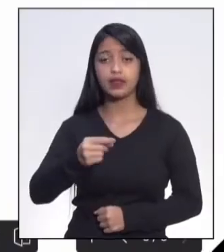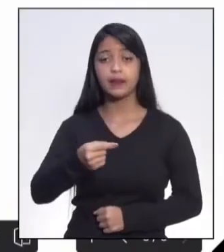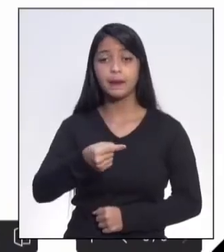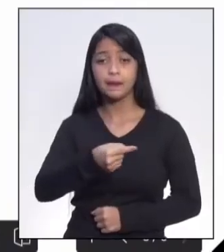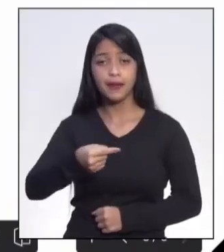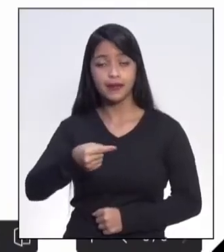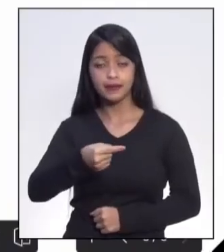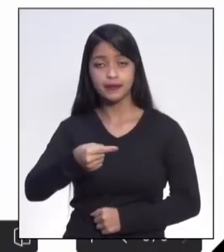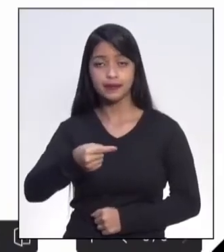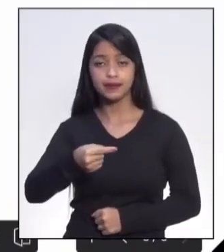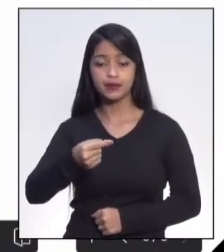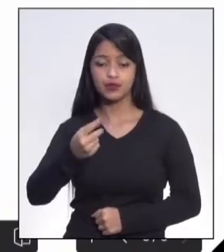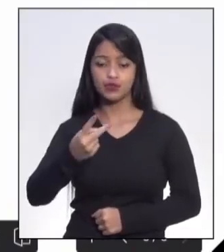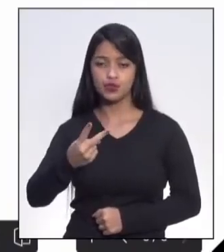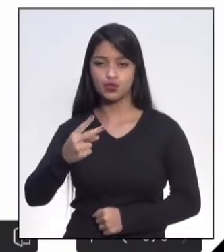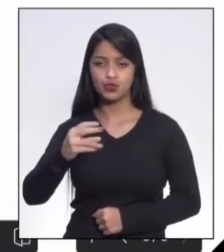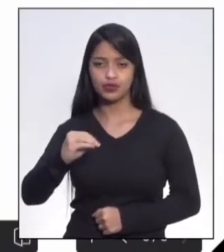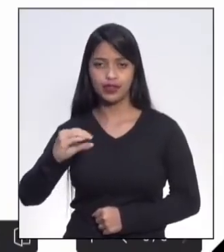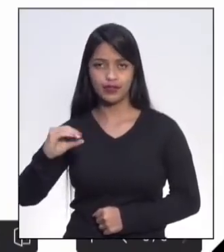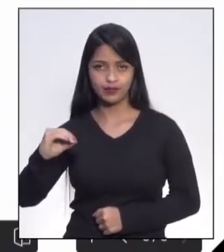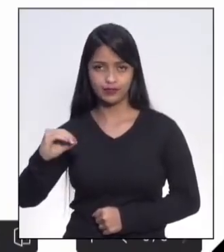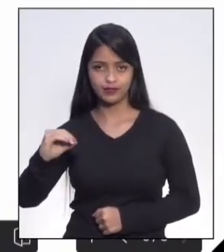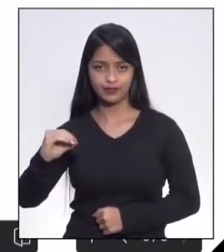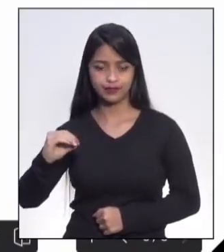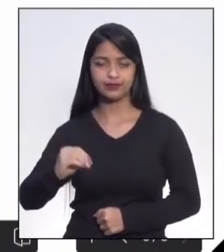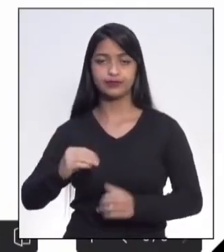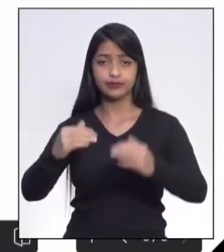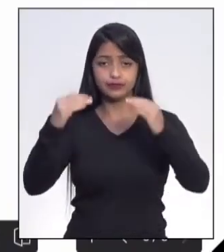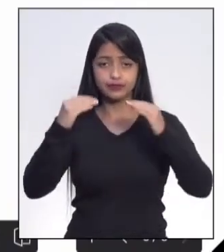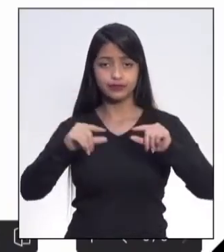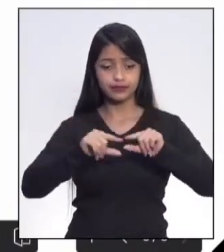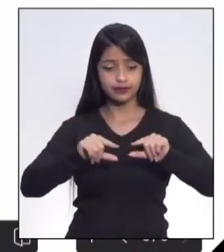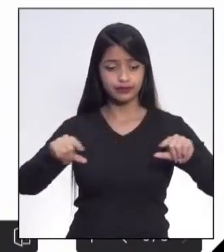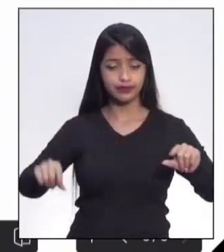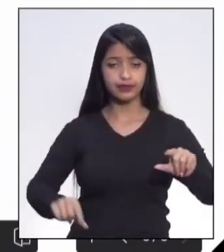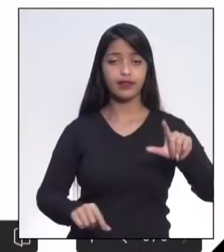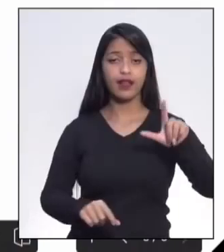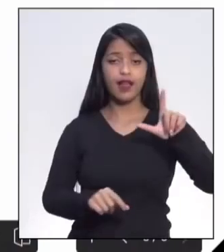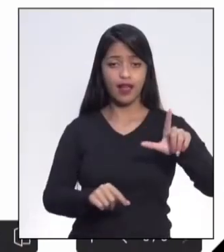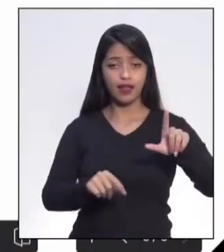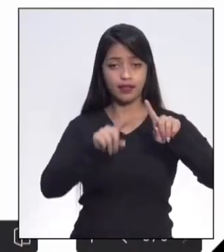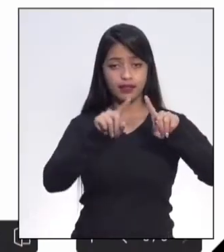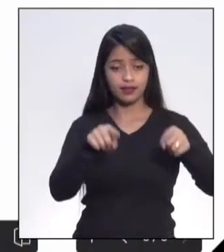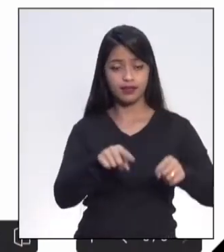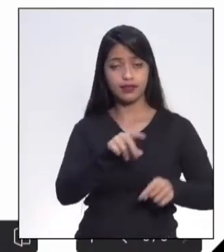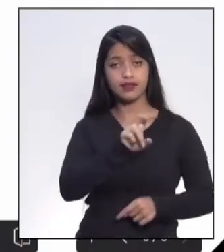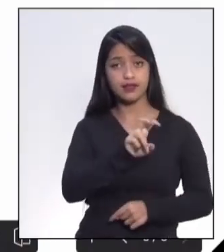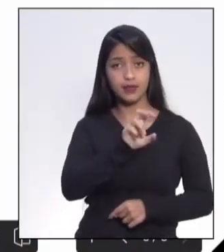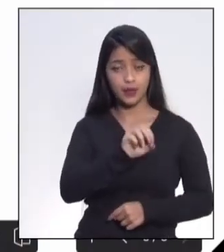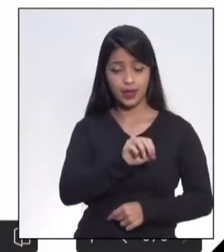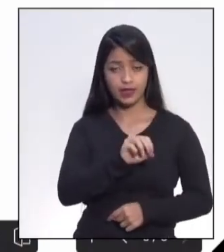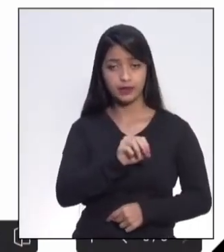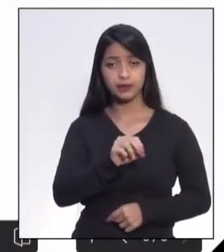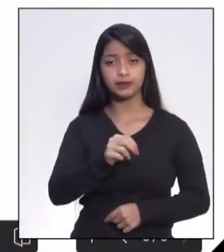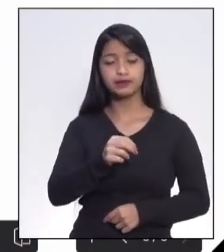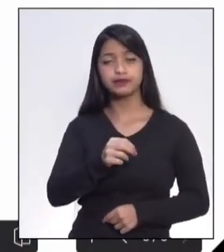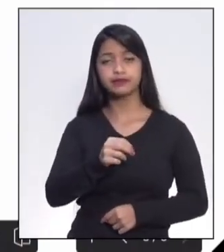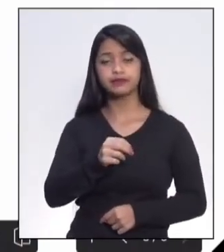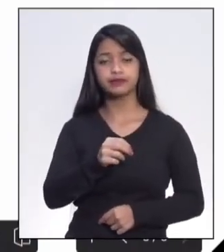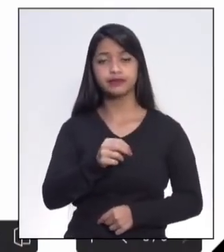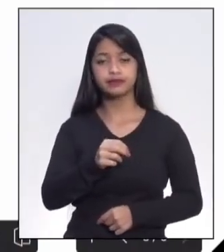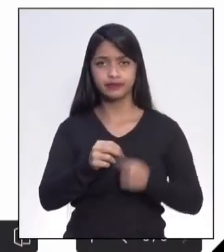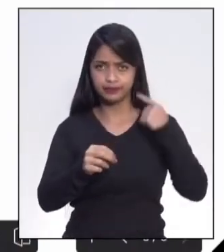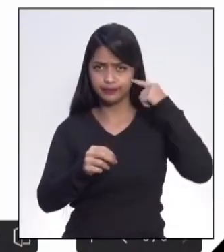menos 200. Ou seja, quando a minha função, o